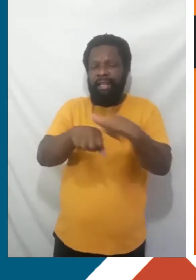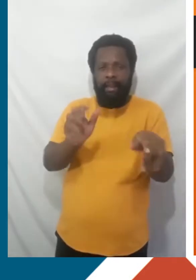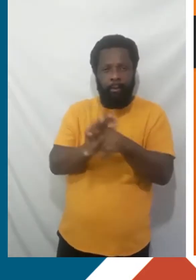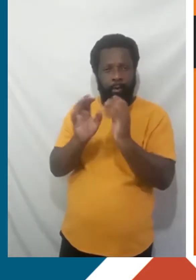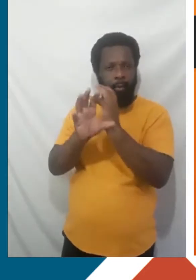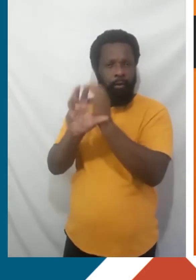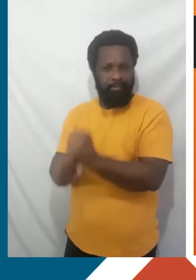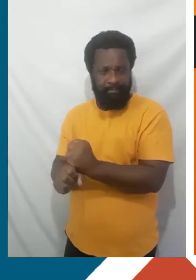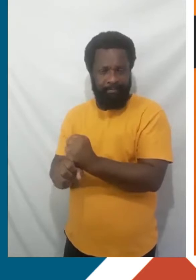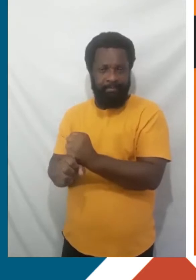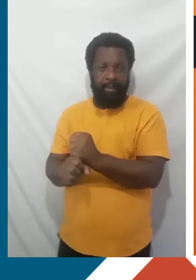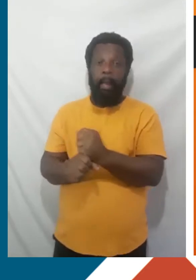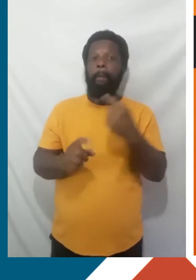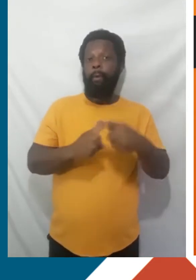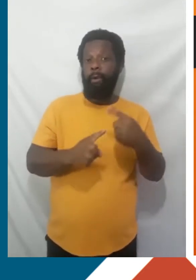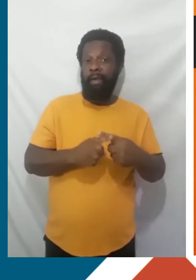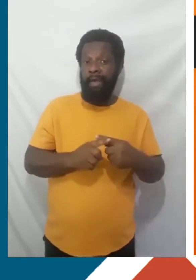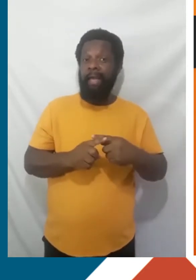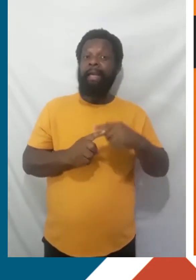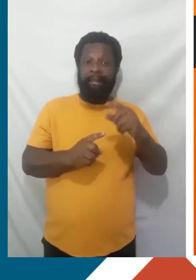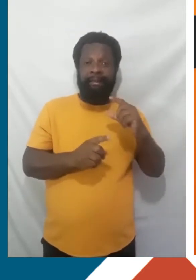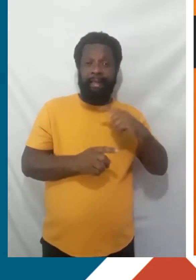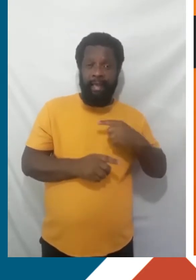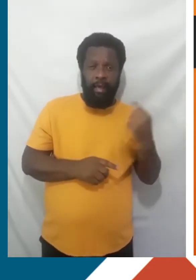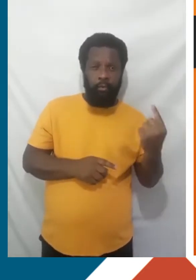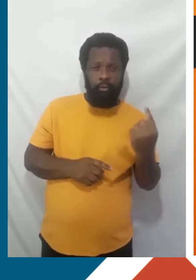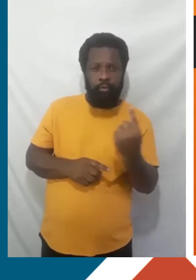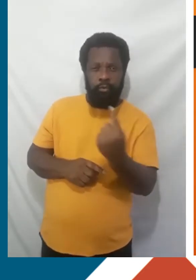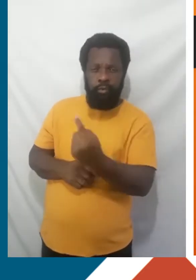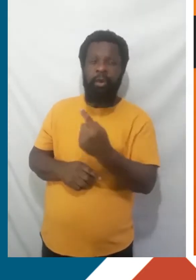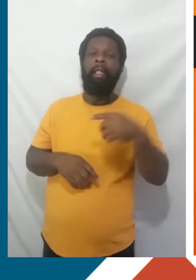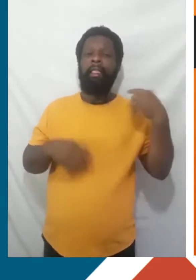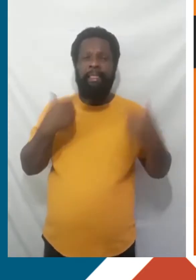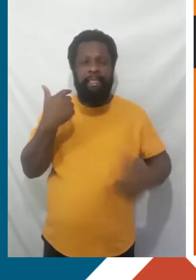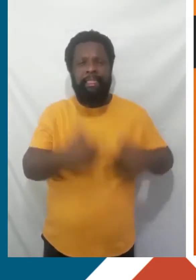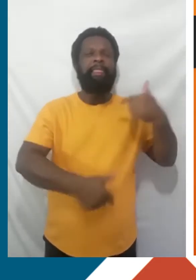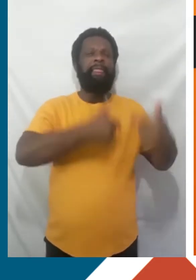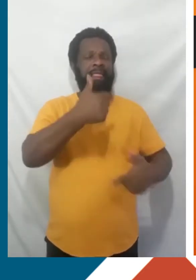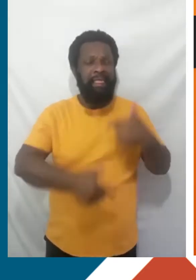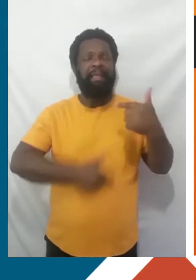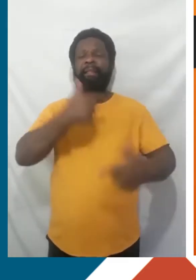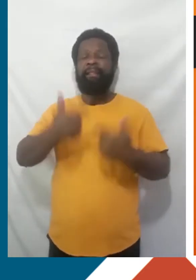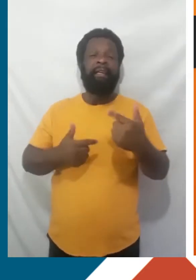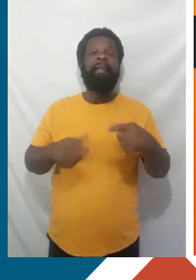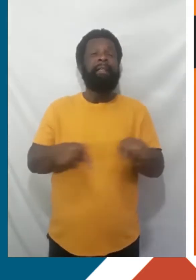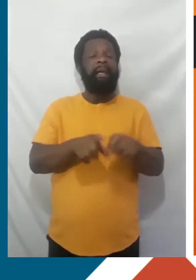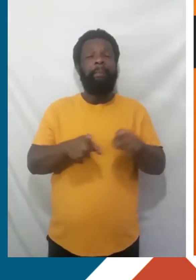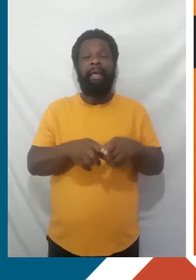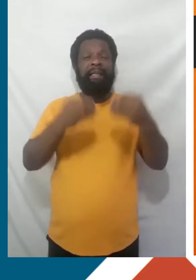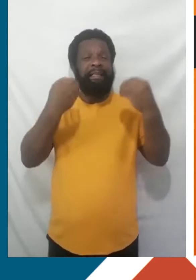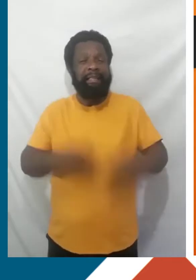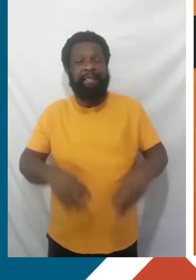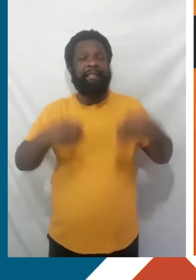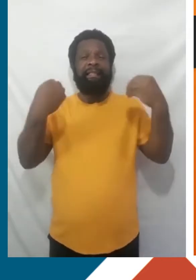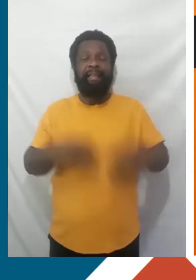estratégias de contagem, uma vez que o recurso à enumeração, além de trabalhoso, acarretará um